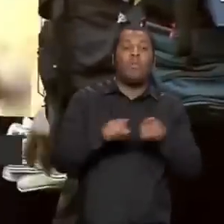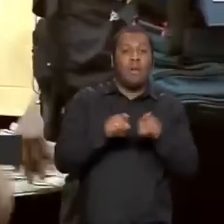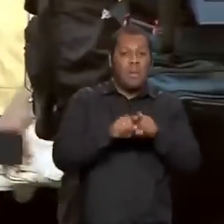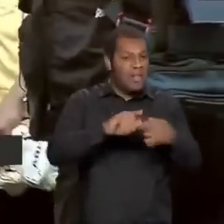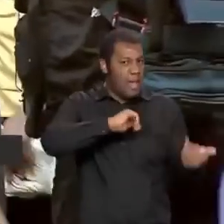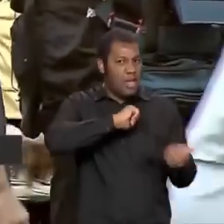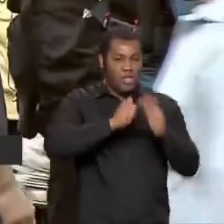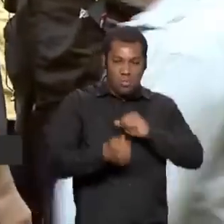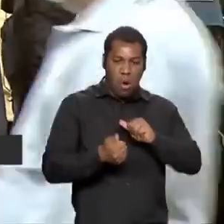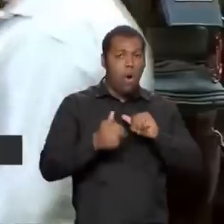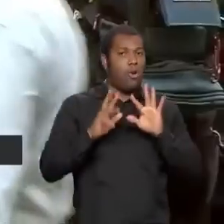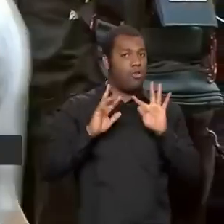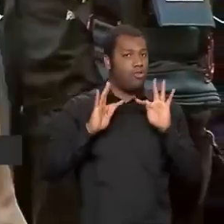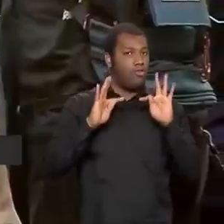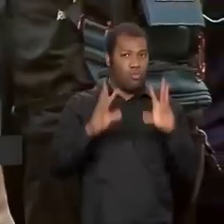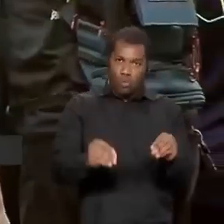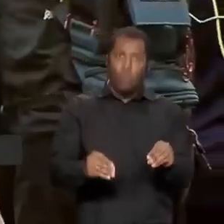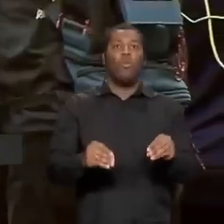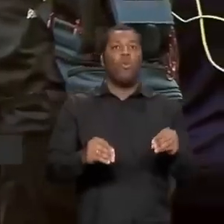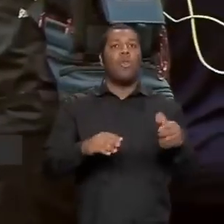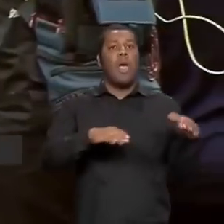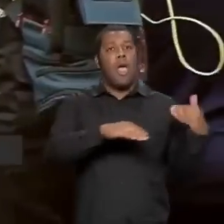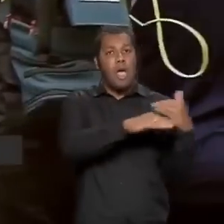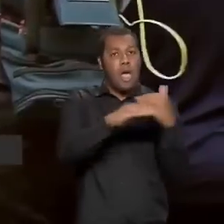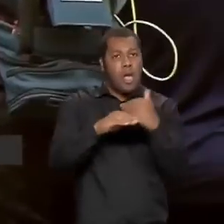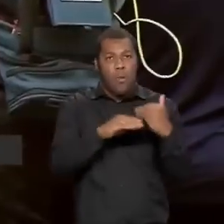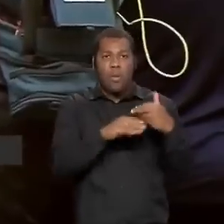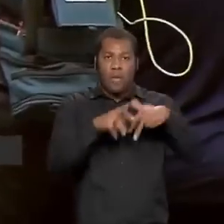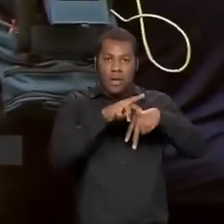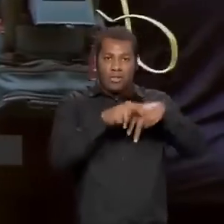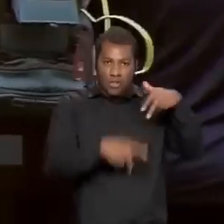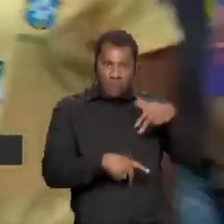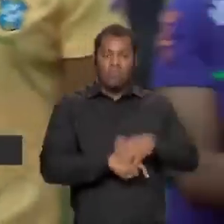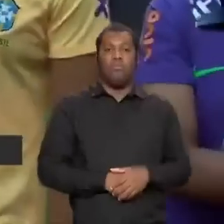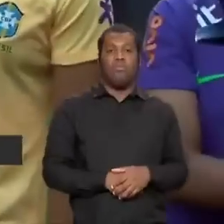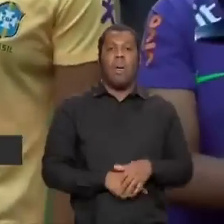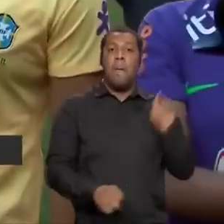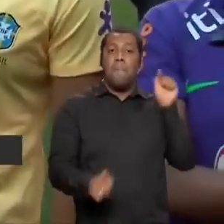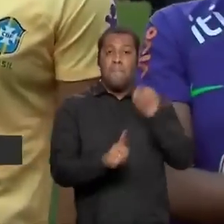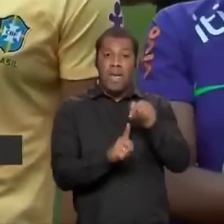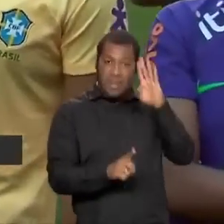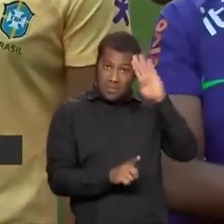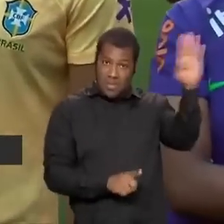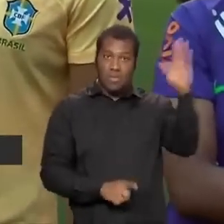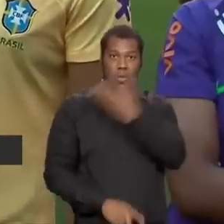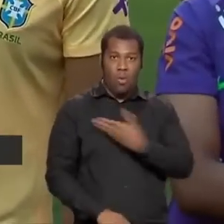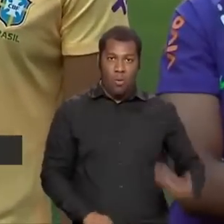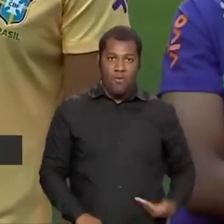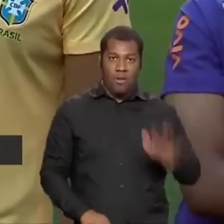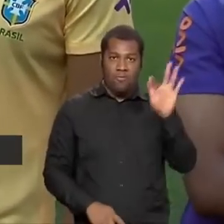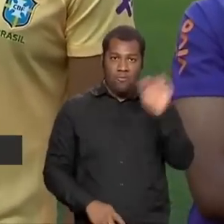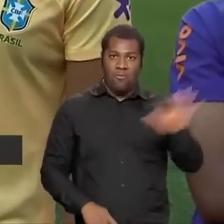modalidades esportivas como meta prioritária do governo federal.